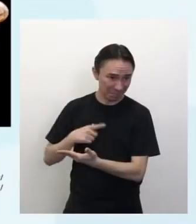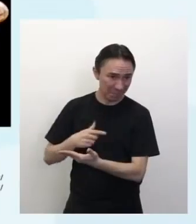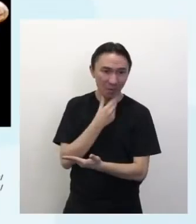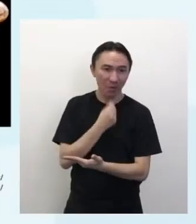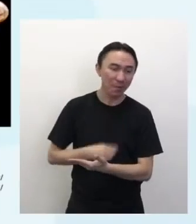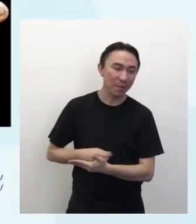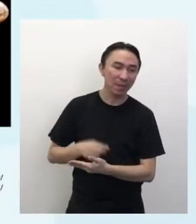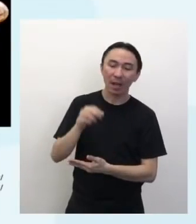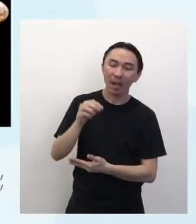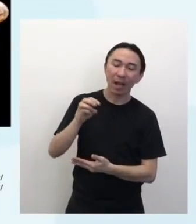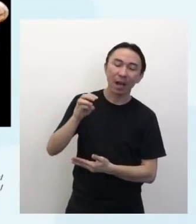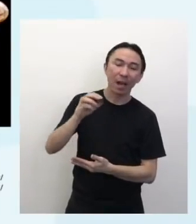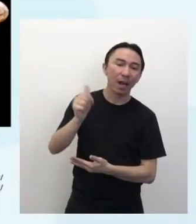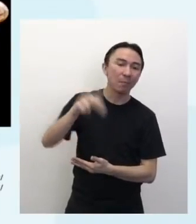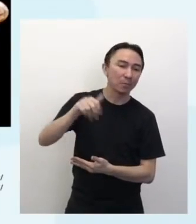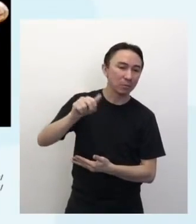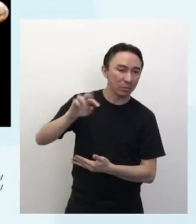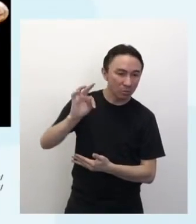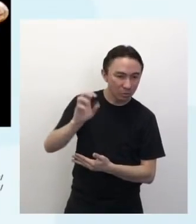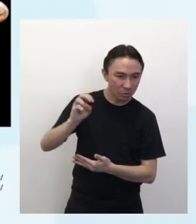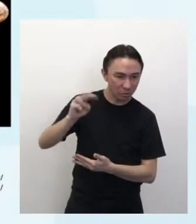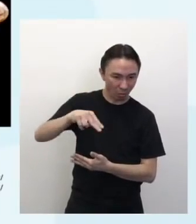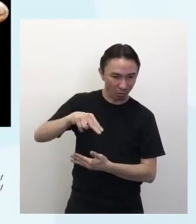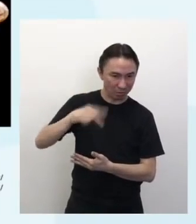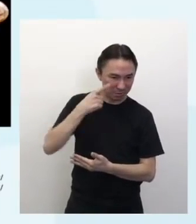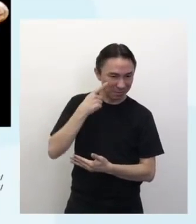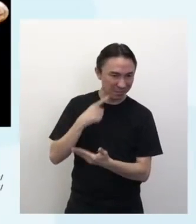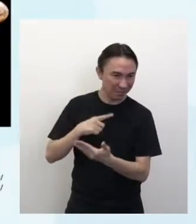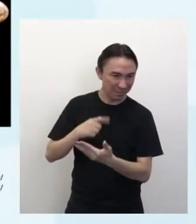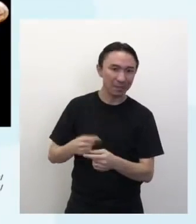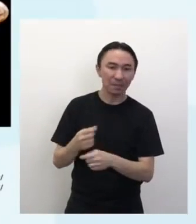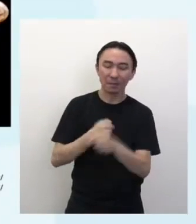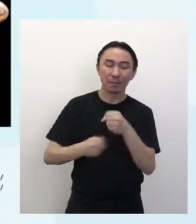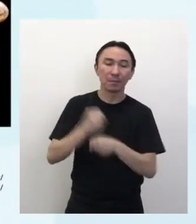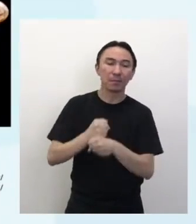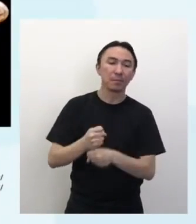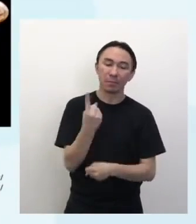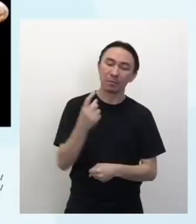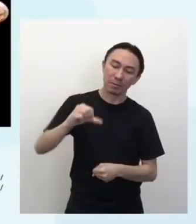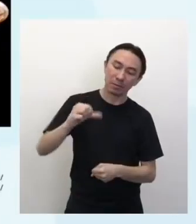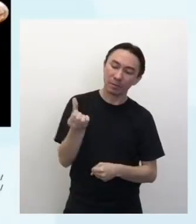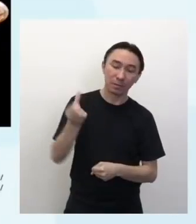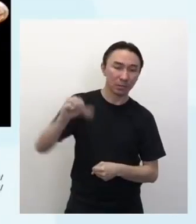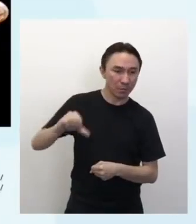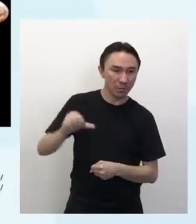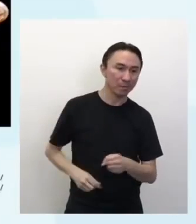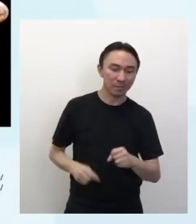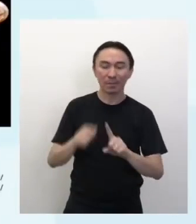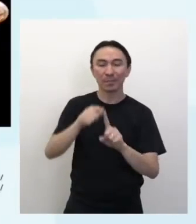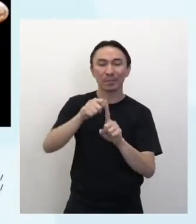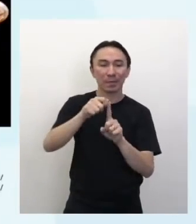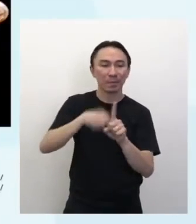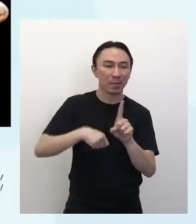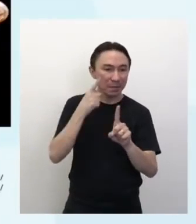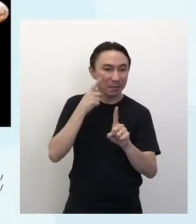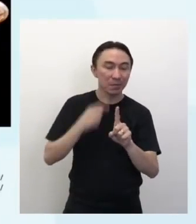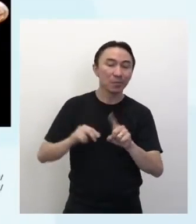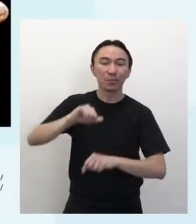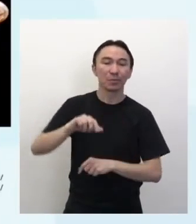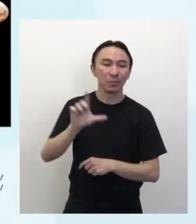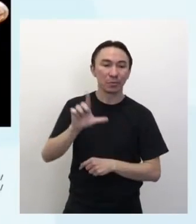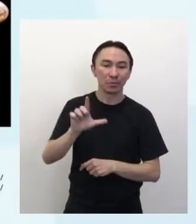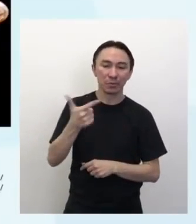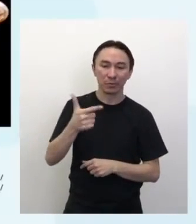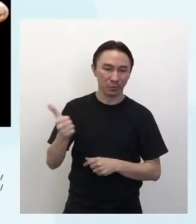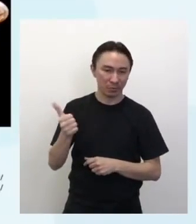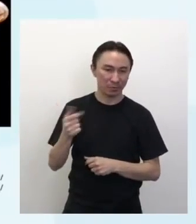de 1969, e do lado lá direito nós temos uma réplica, né, que está lá no Museu Nacional na